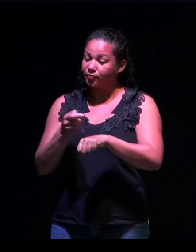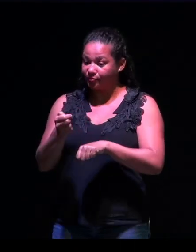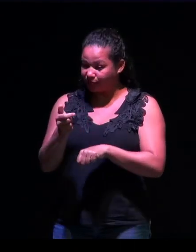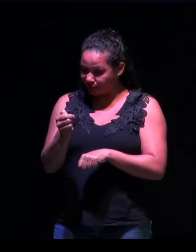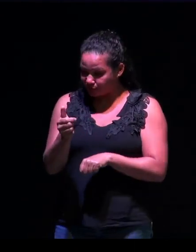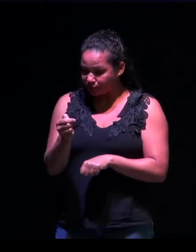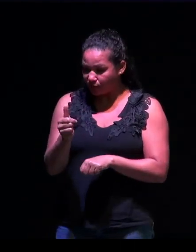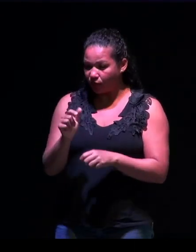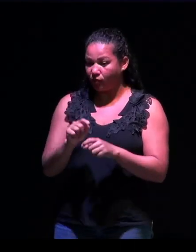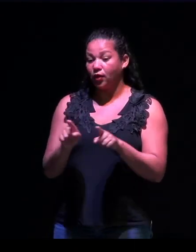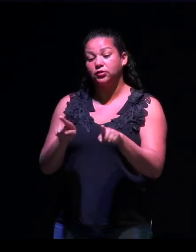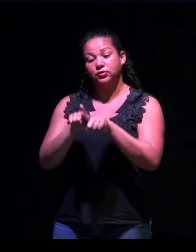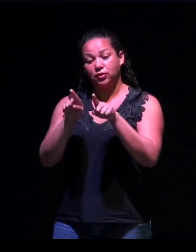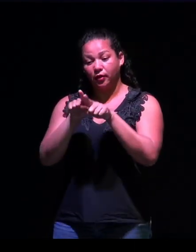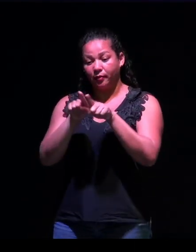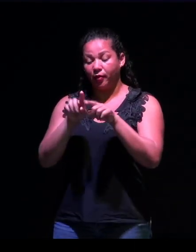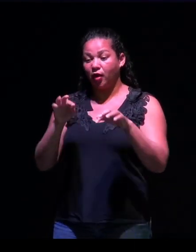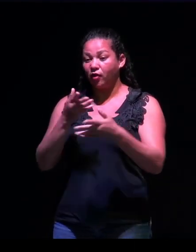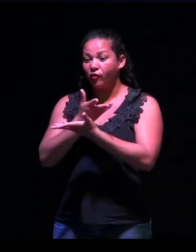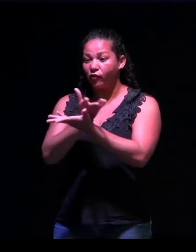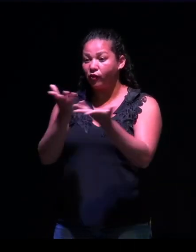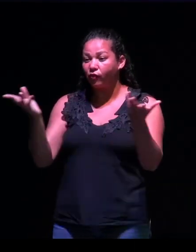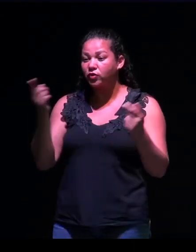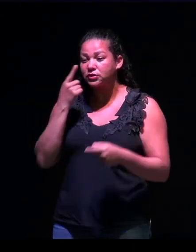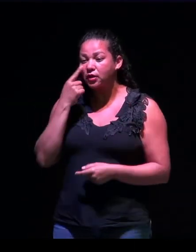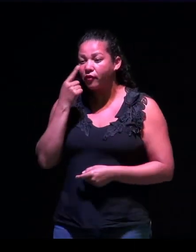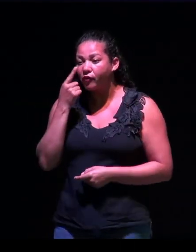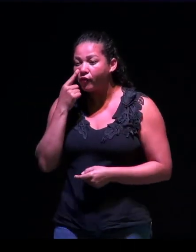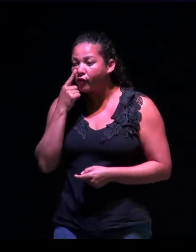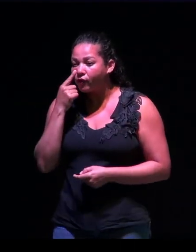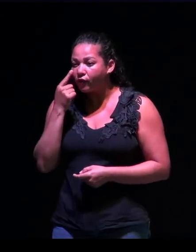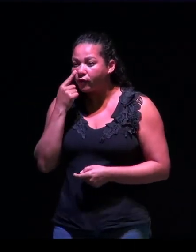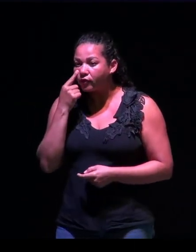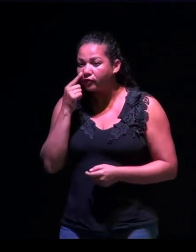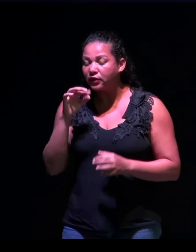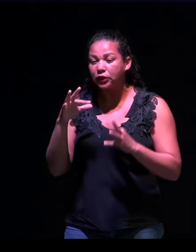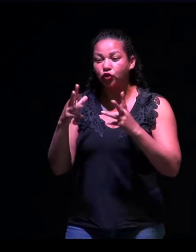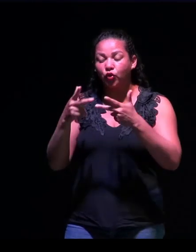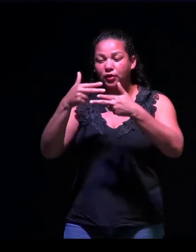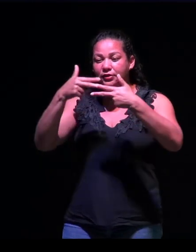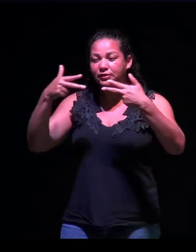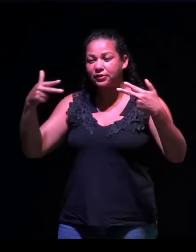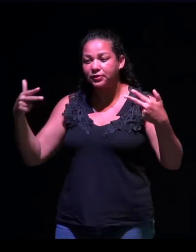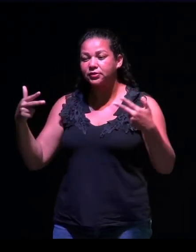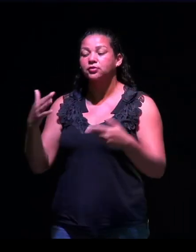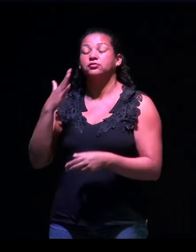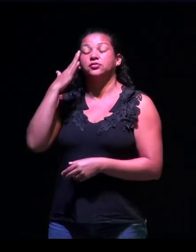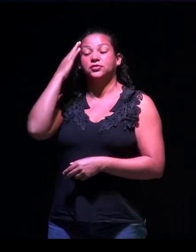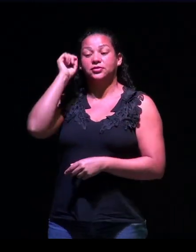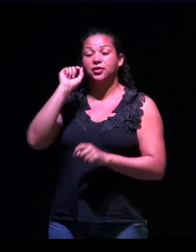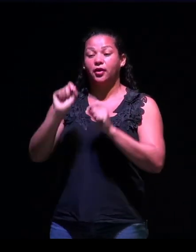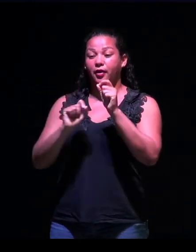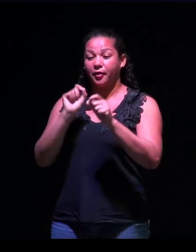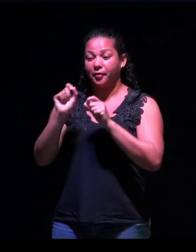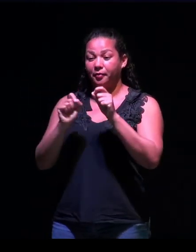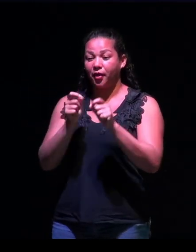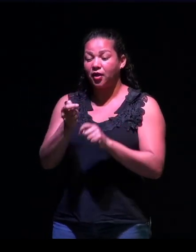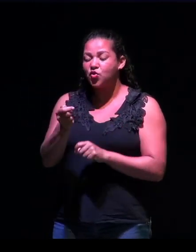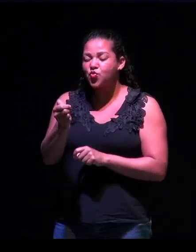vocês, quando virem todas essas coisas, saibam que está próximo às